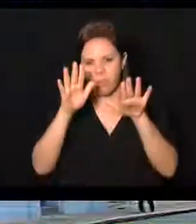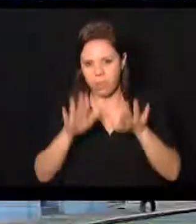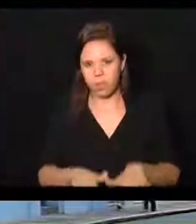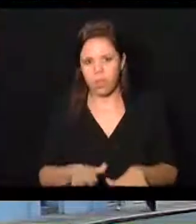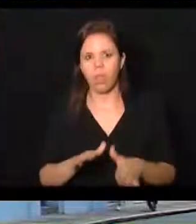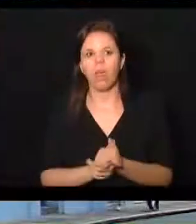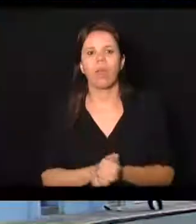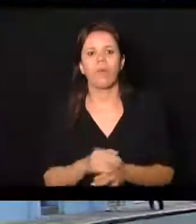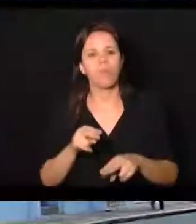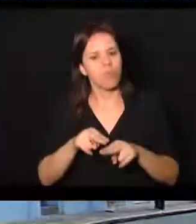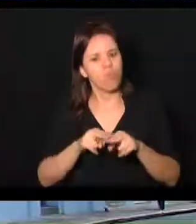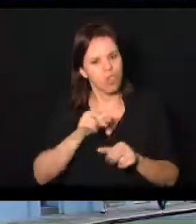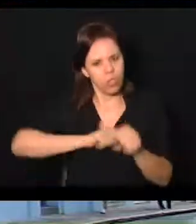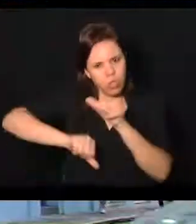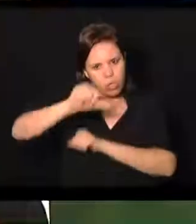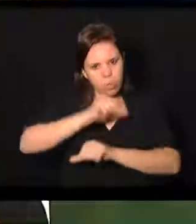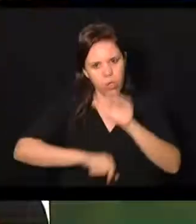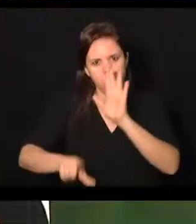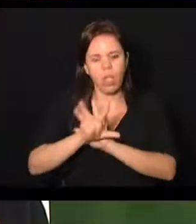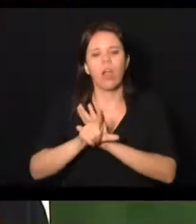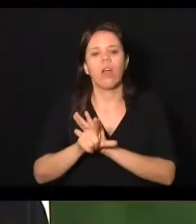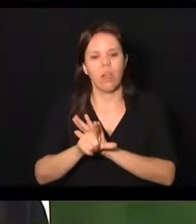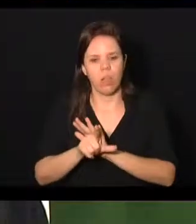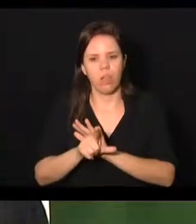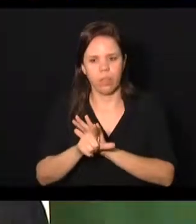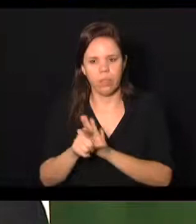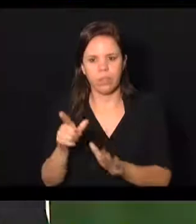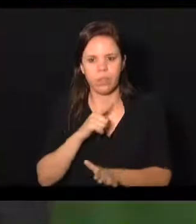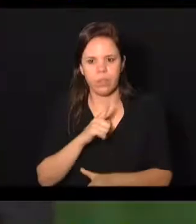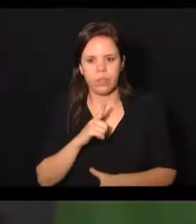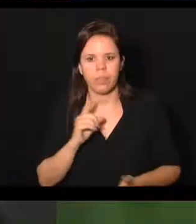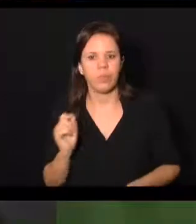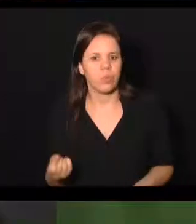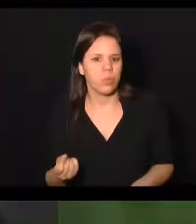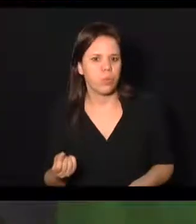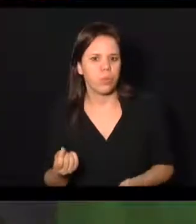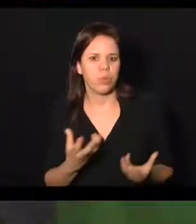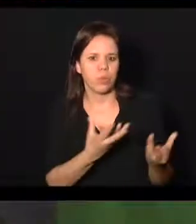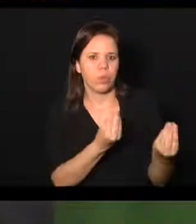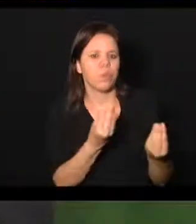por isso a modificação da lei. É uma trava que existe, muitos